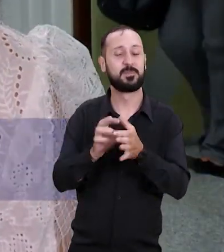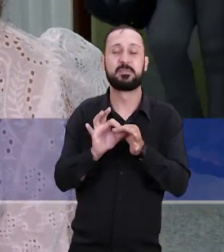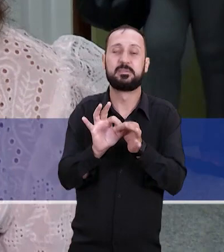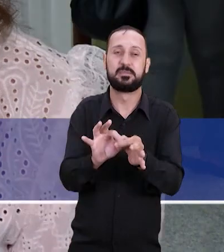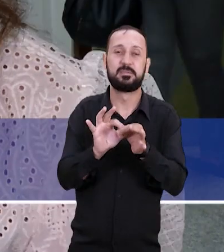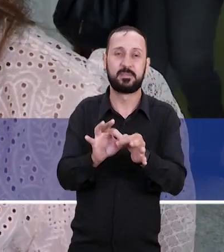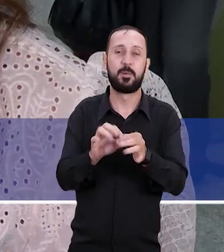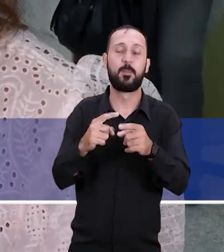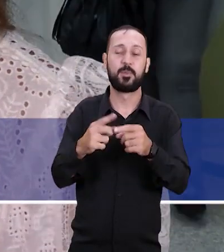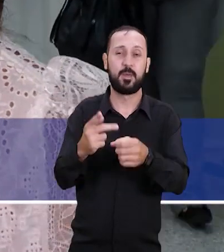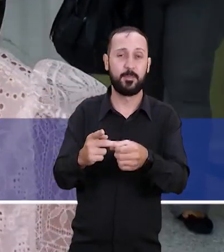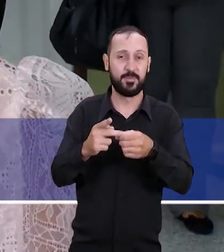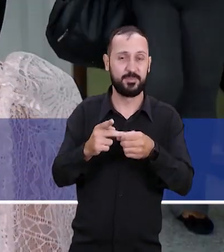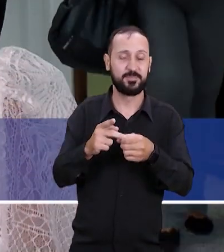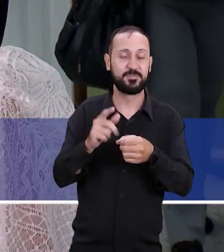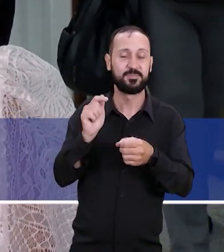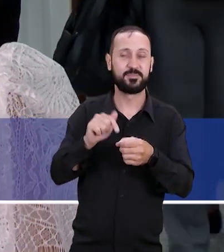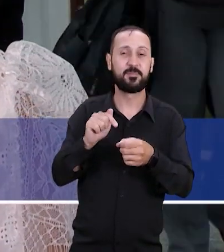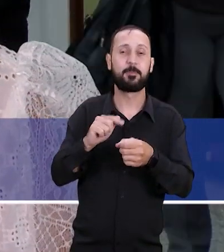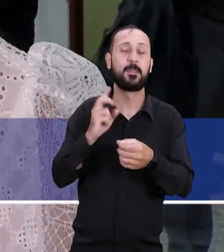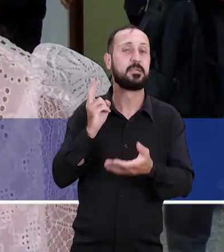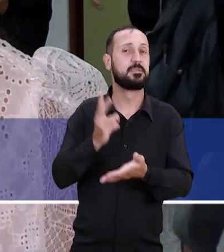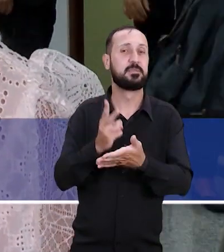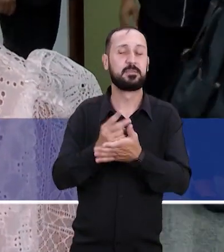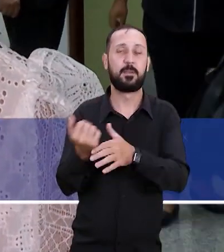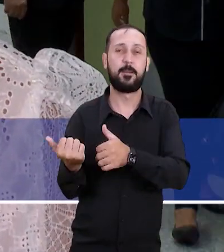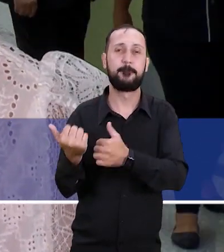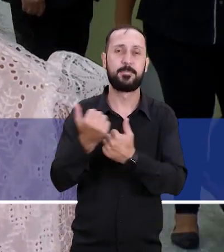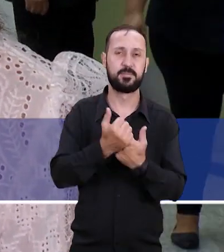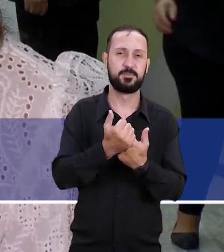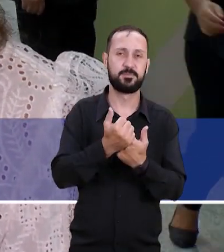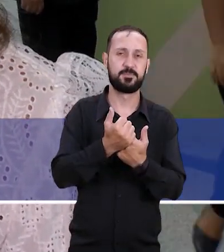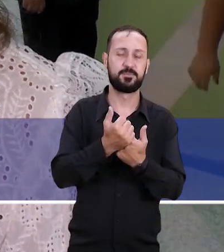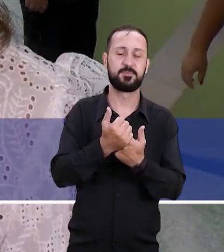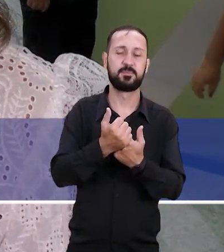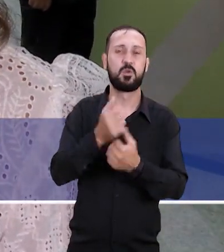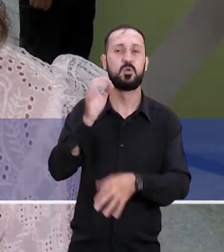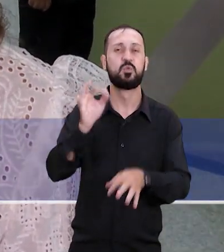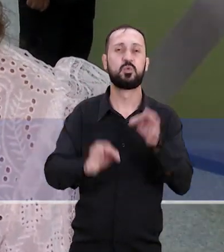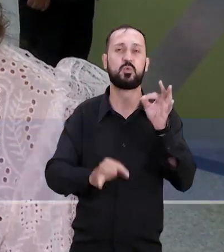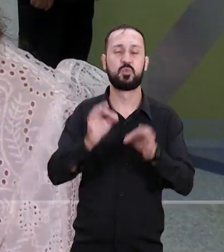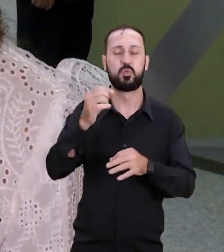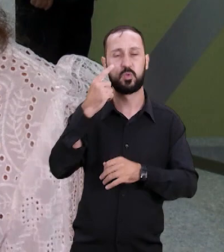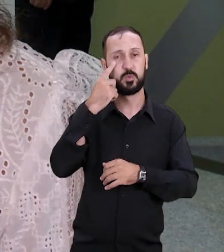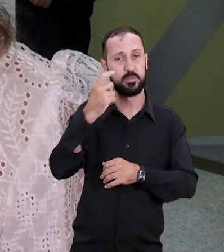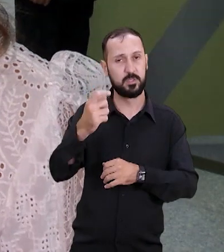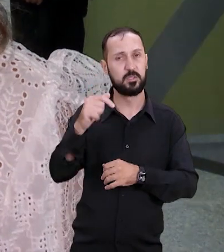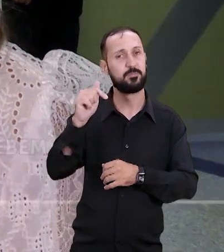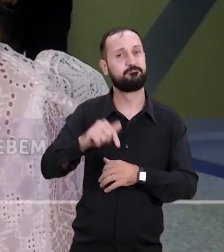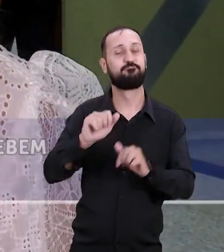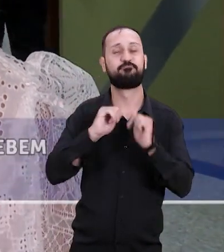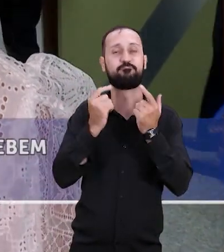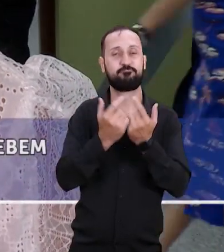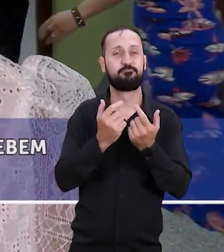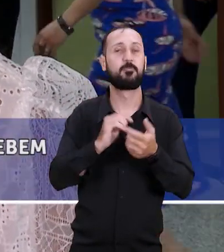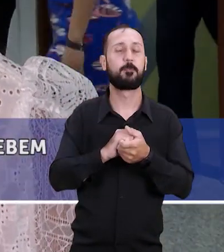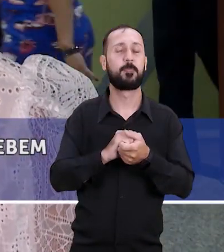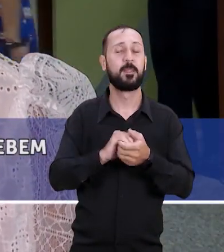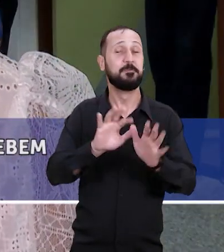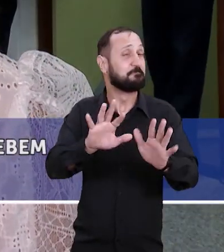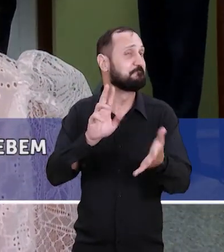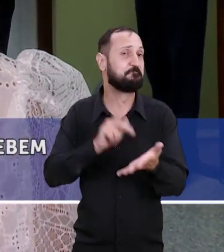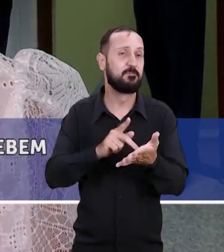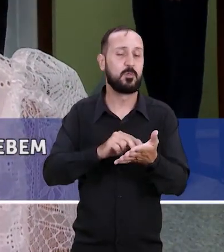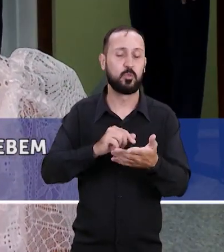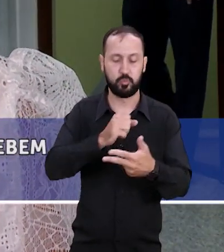Assembleia ela é desde todo sempre, porque a Procuradoria ela também tem a representação judicial dos interesses